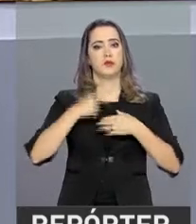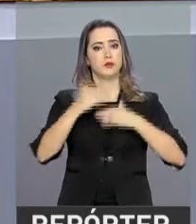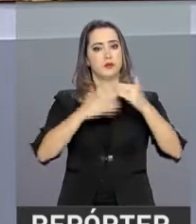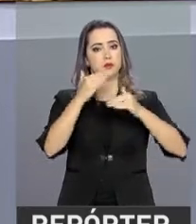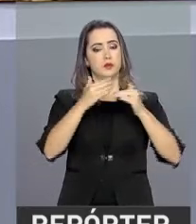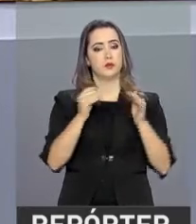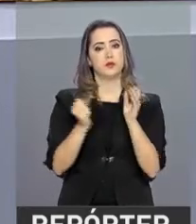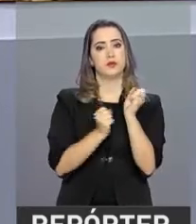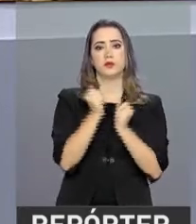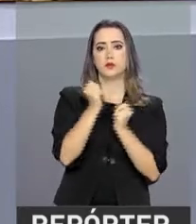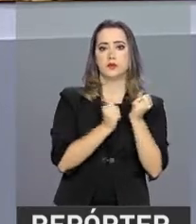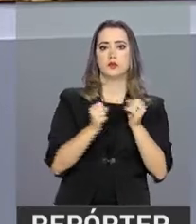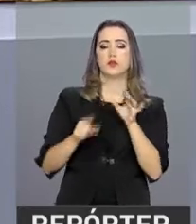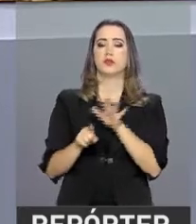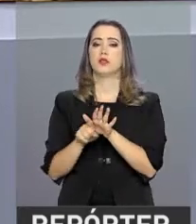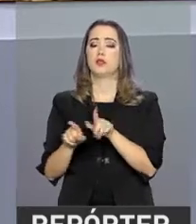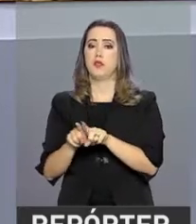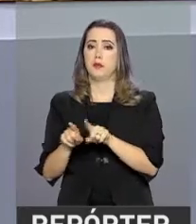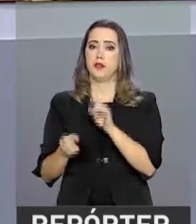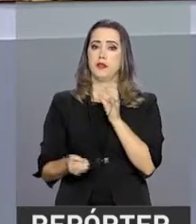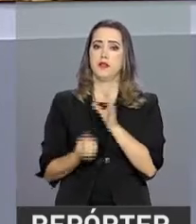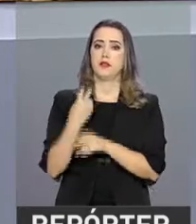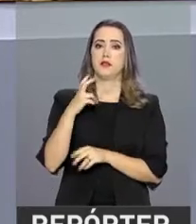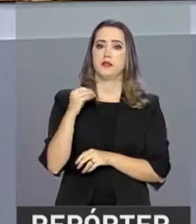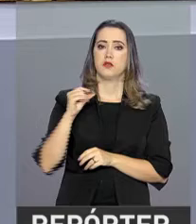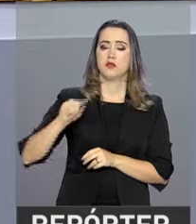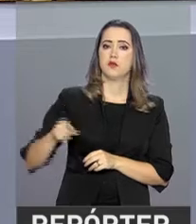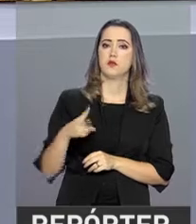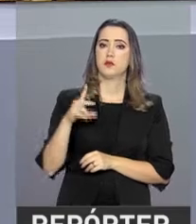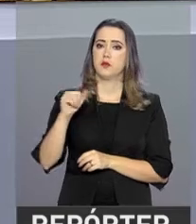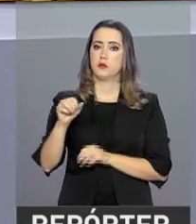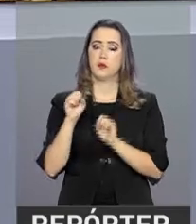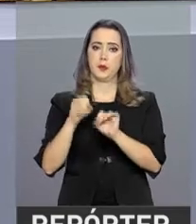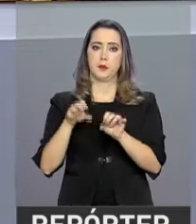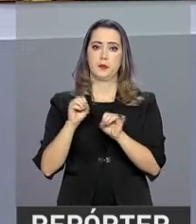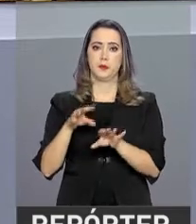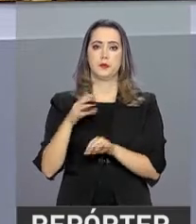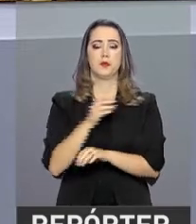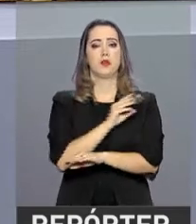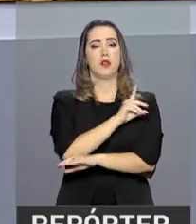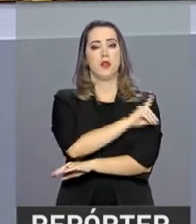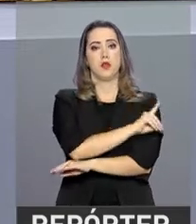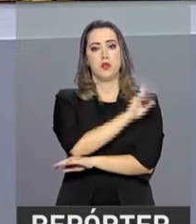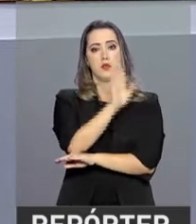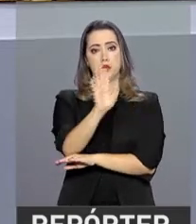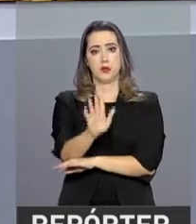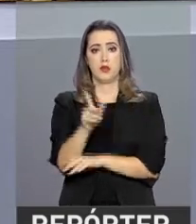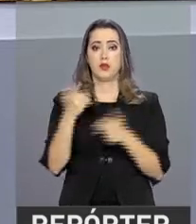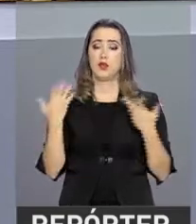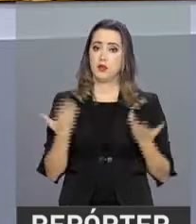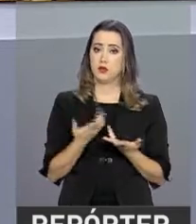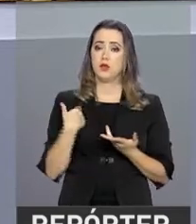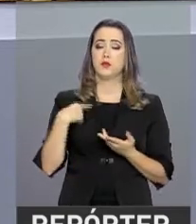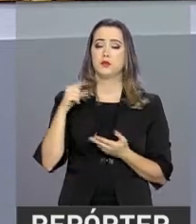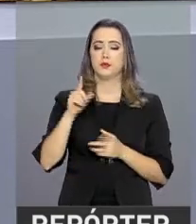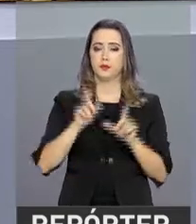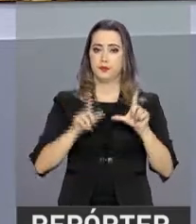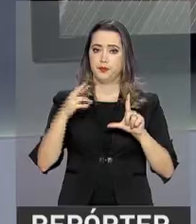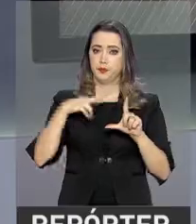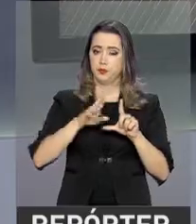indústria, além da criação de 500 mil vagas no ensino integral. E daqui a pouco a NBR transmite ao vivo esta